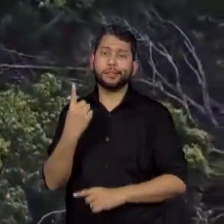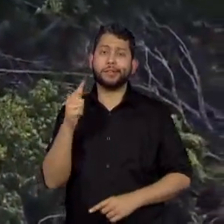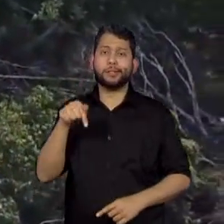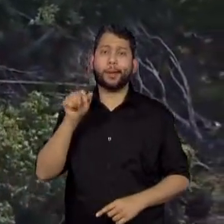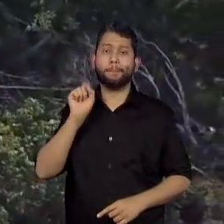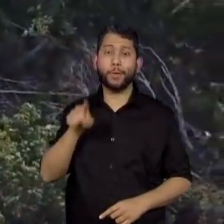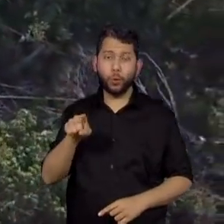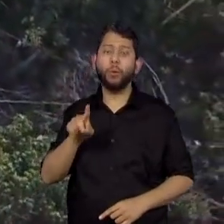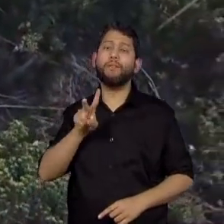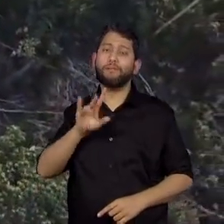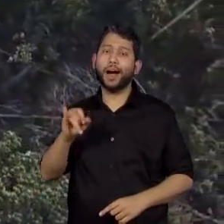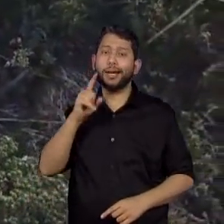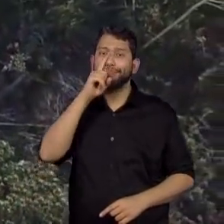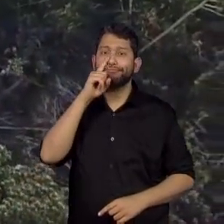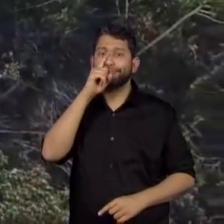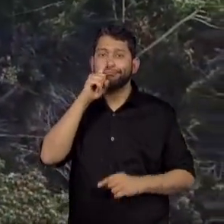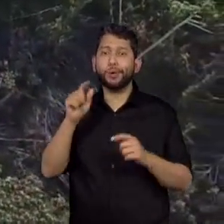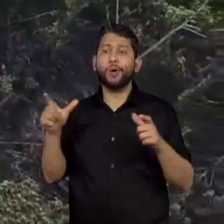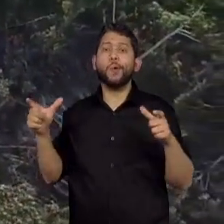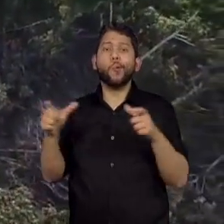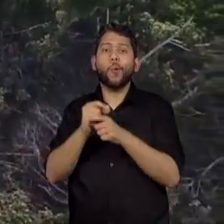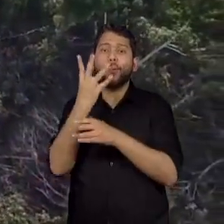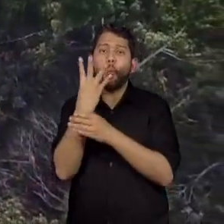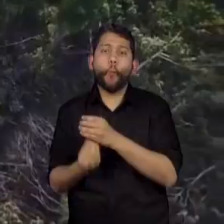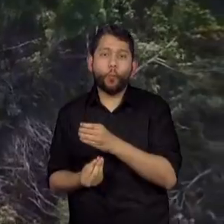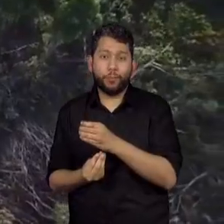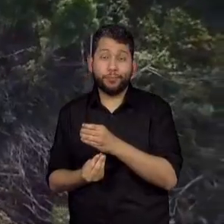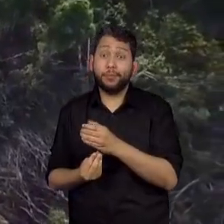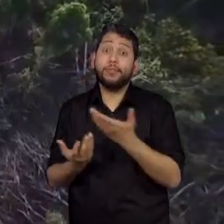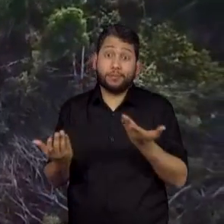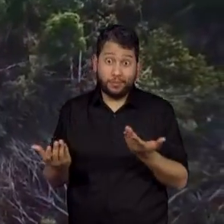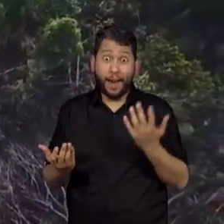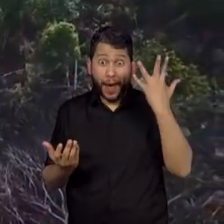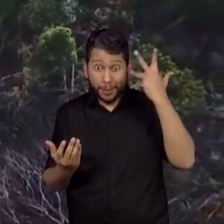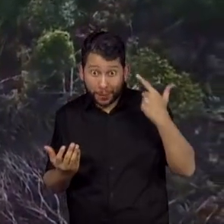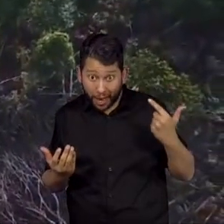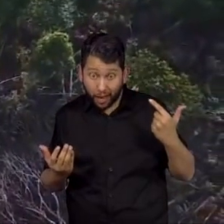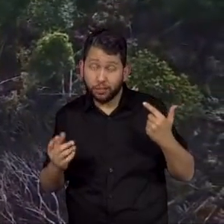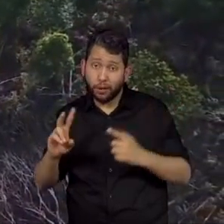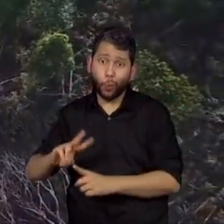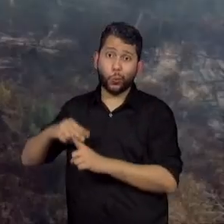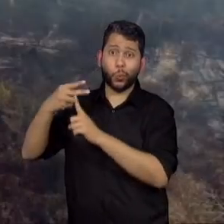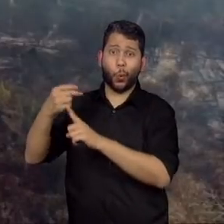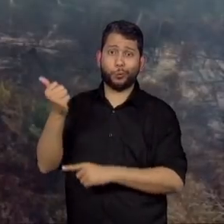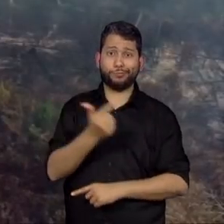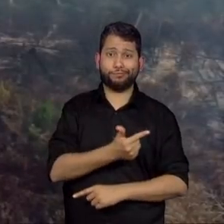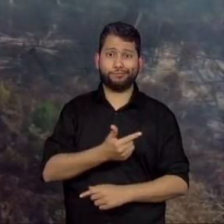17.500 estão em risco, o dobro do número de animais sob ameaça.